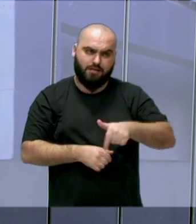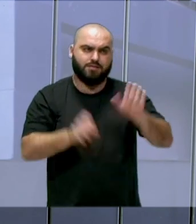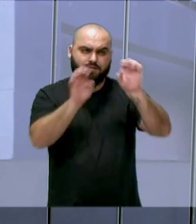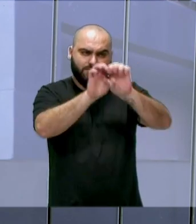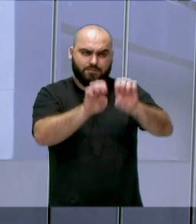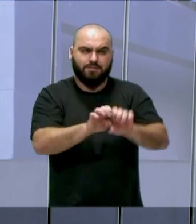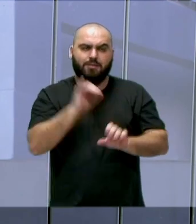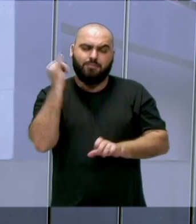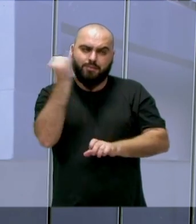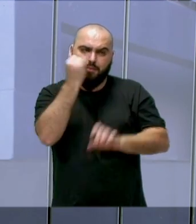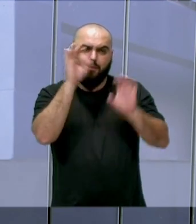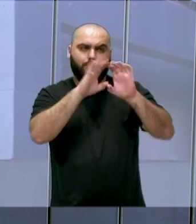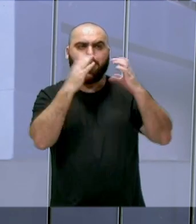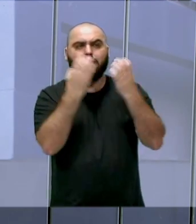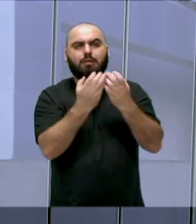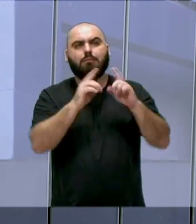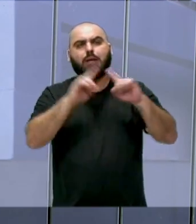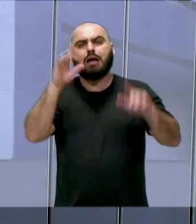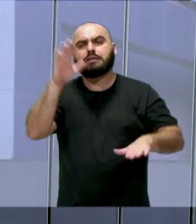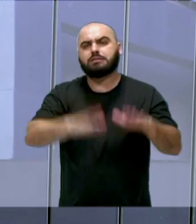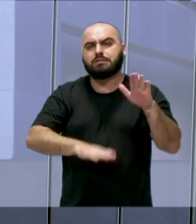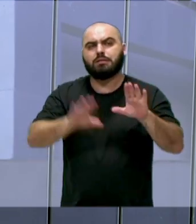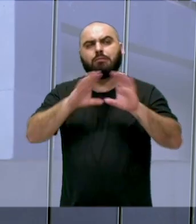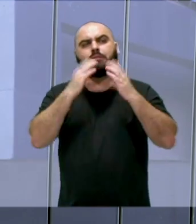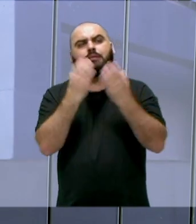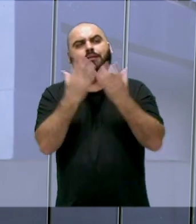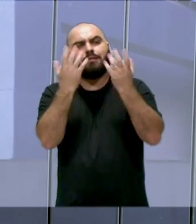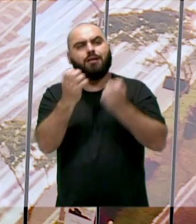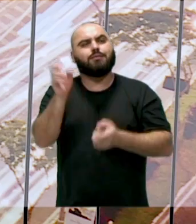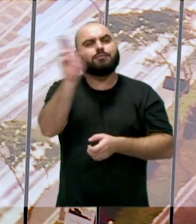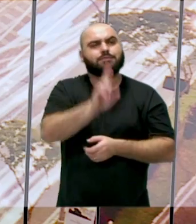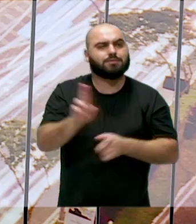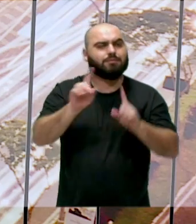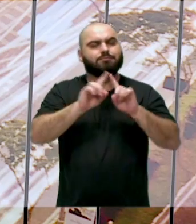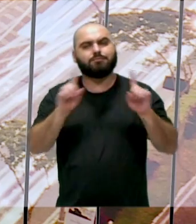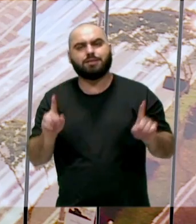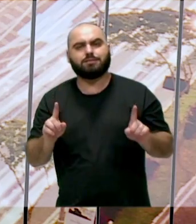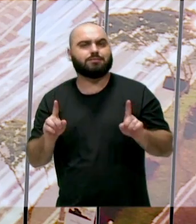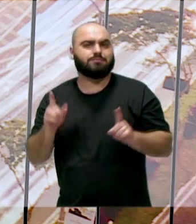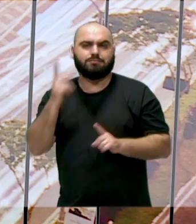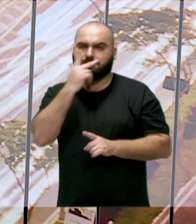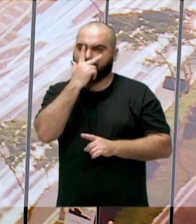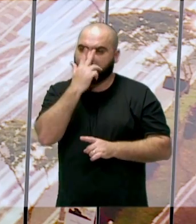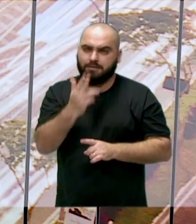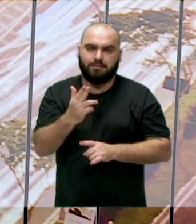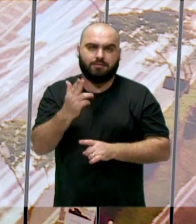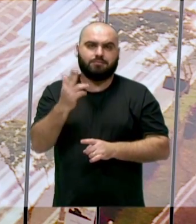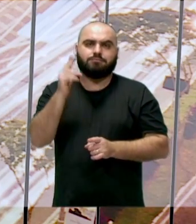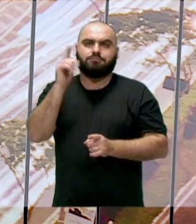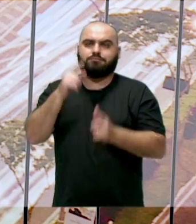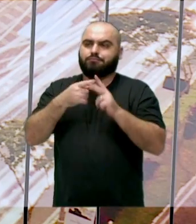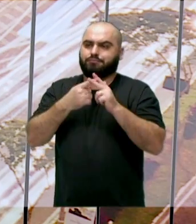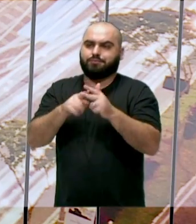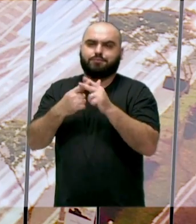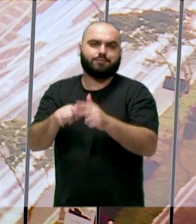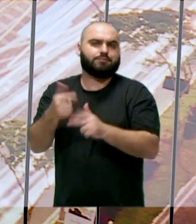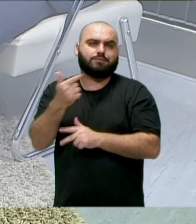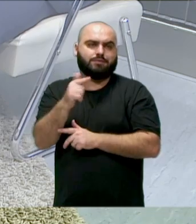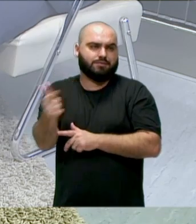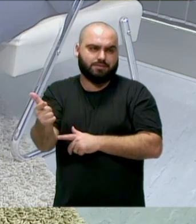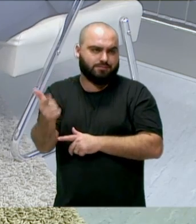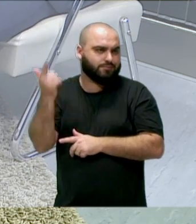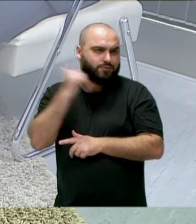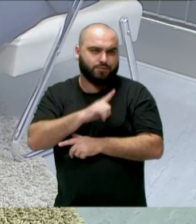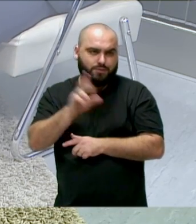comunidade, mas que às vezes a comunidade quer usar e usufruir do local, mas ela está sem a devida manutenção e fica inviável a